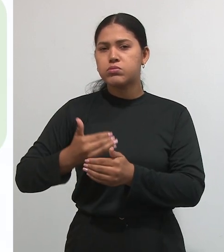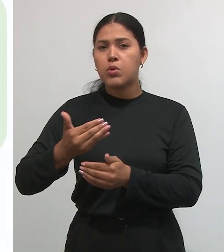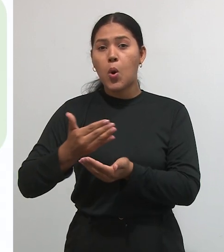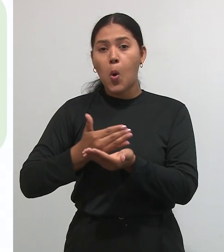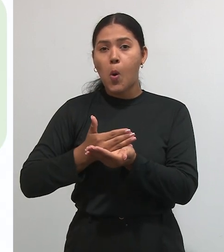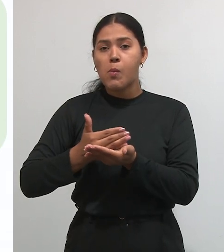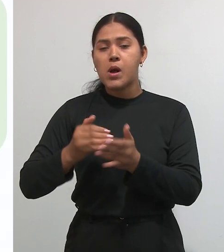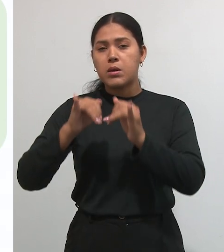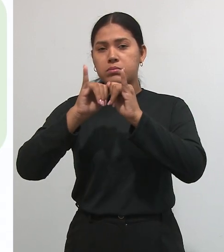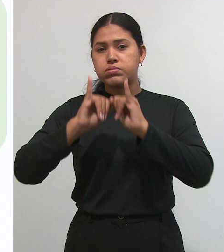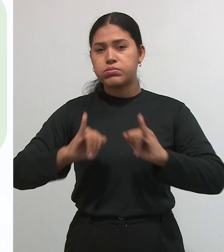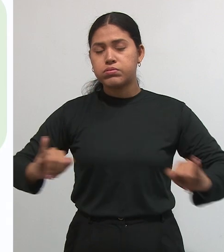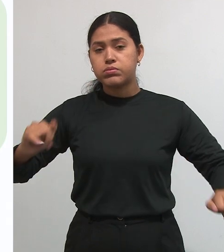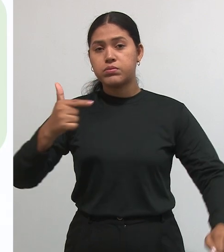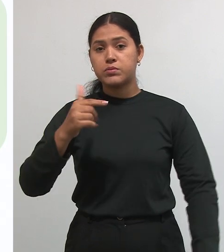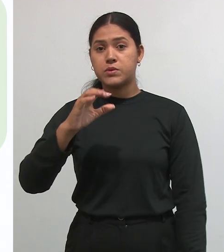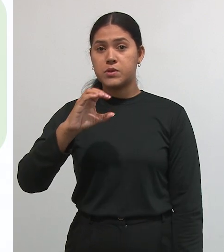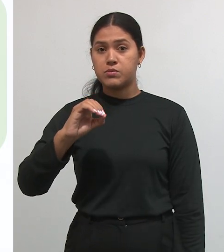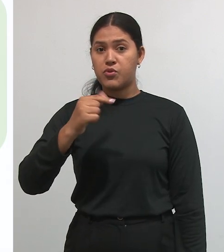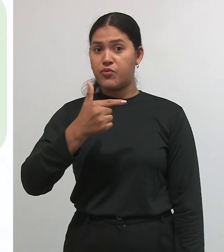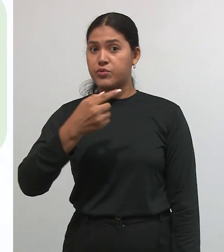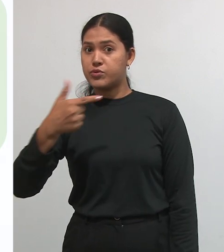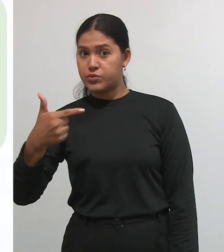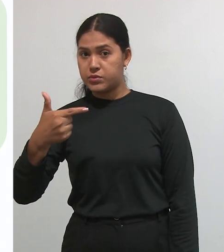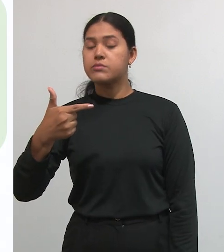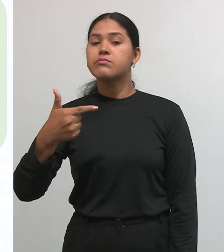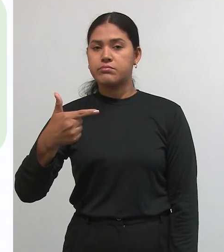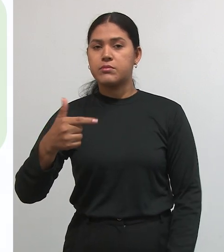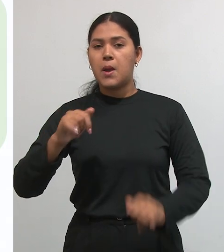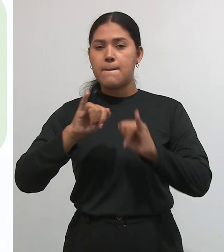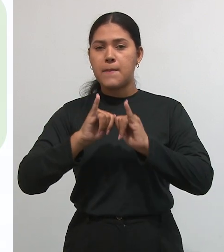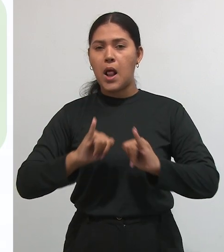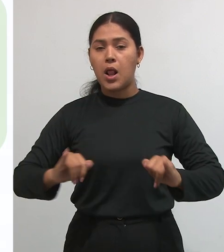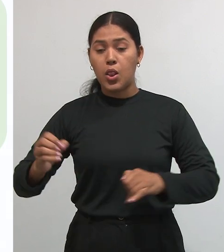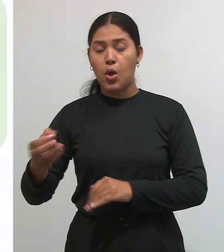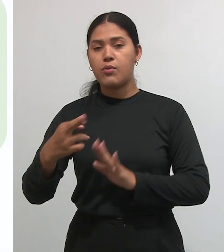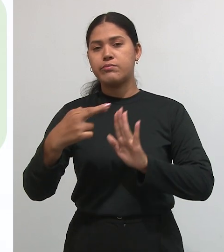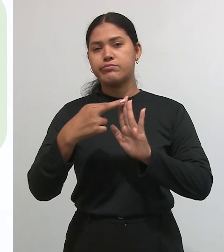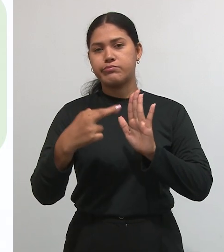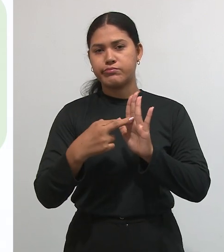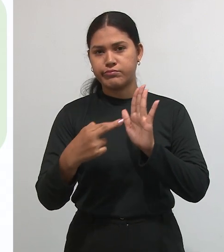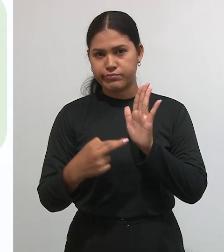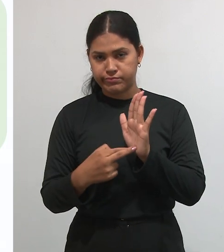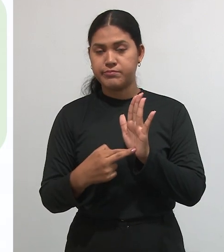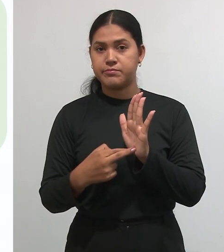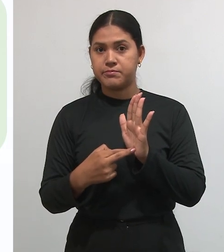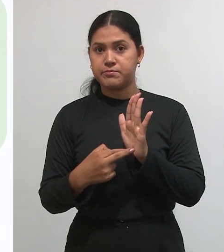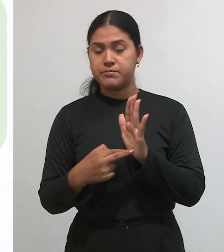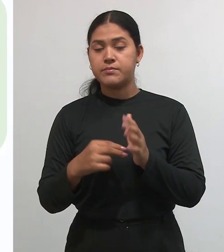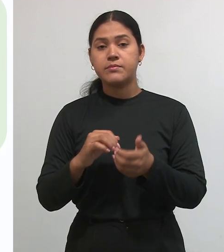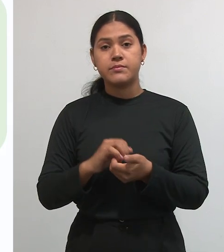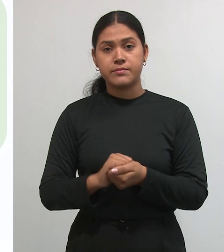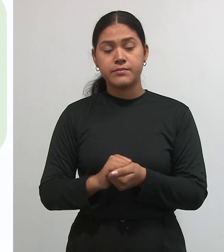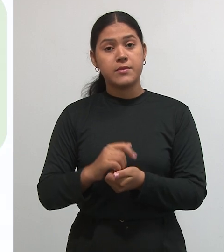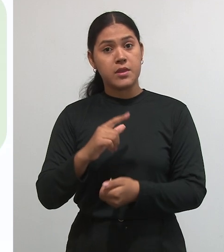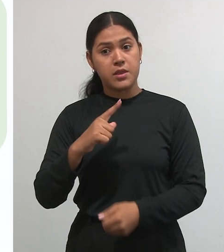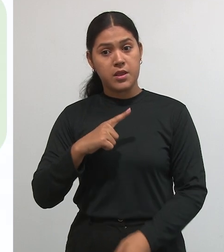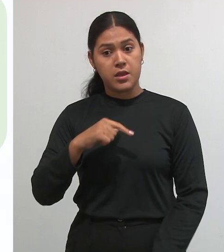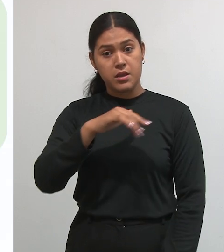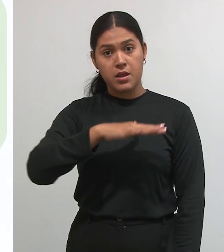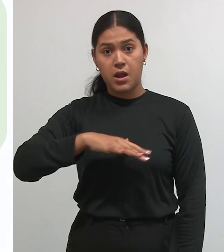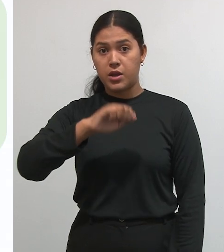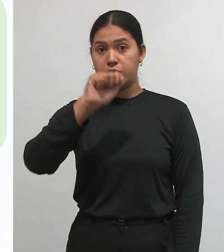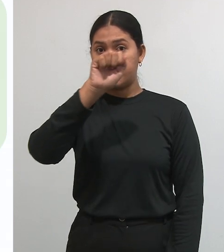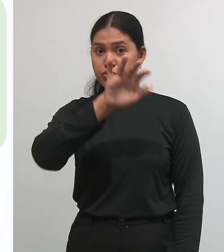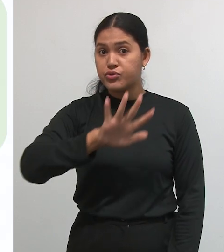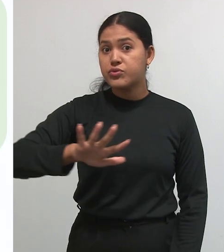passou a ser vigente agora em 2022. E como que é a nova divisão aqui? Na parte geral, ela vem citando sobre o CASP, né,